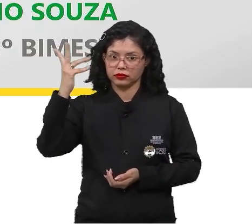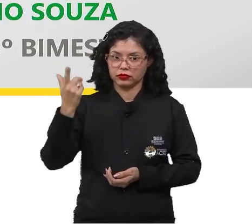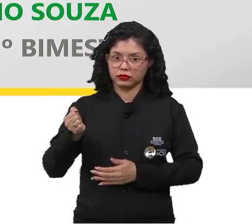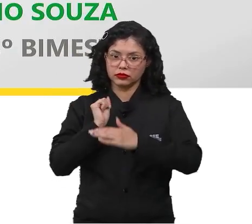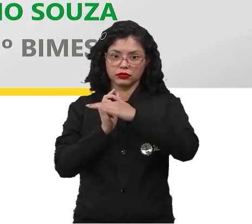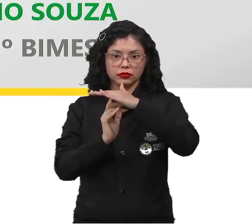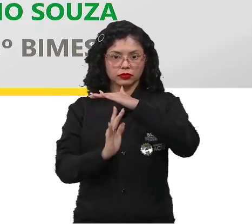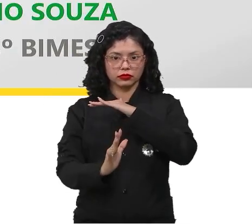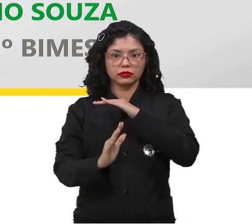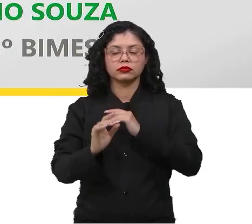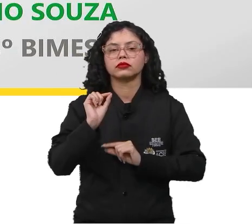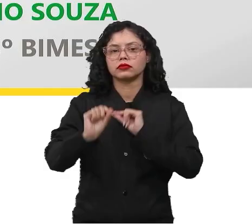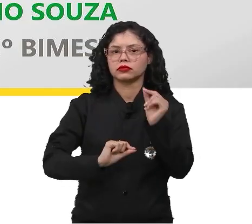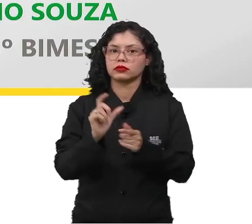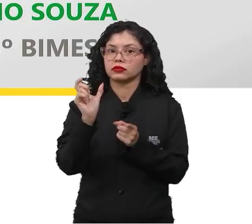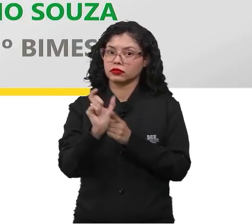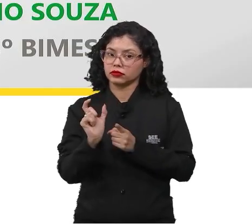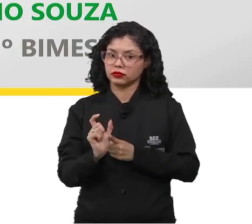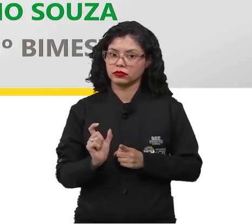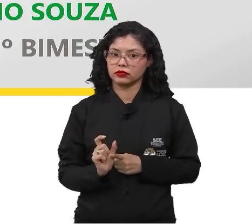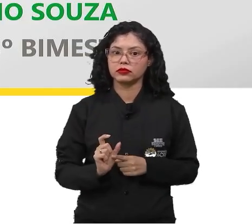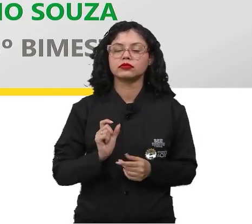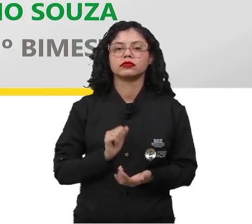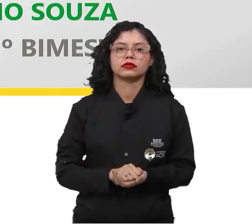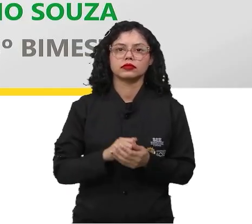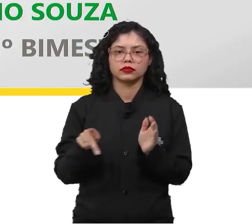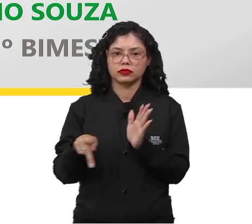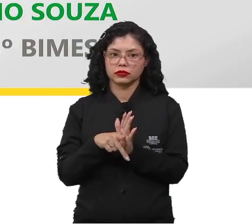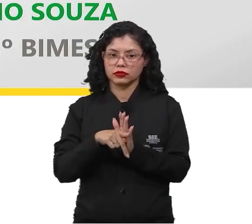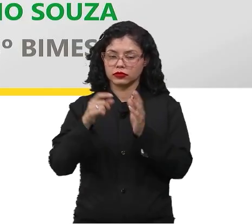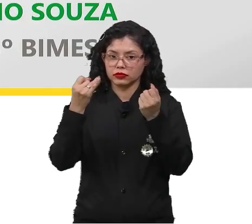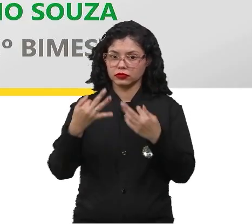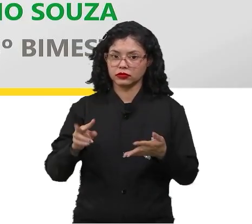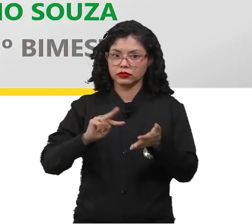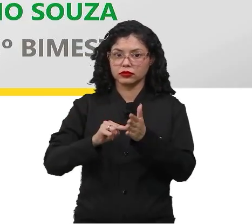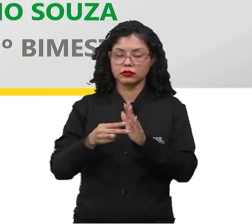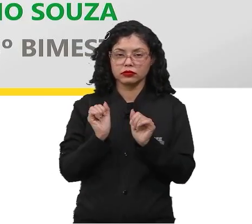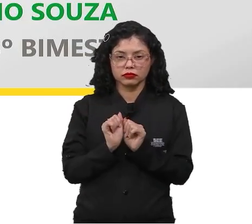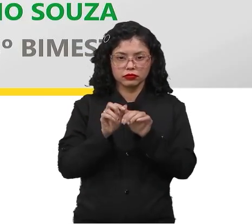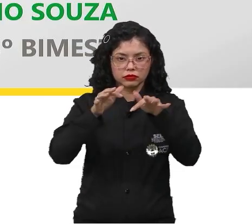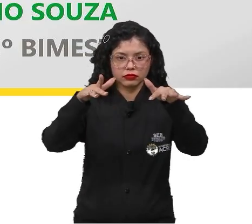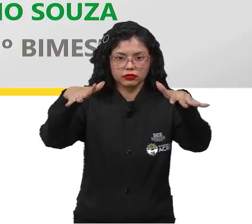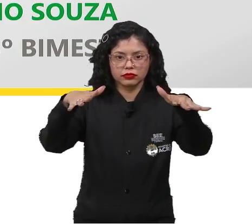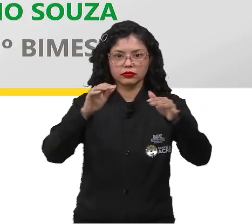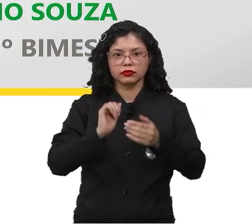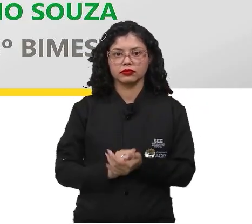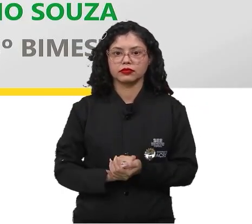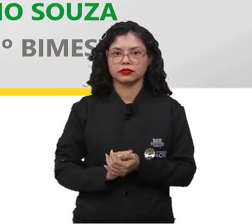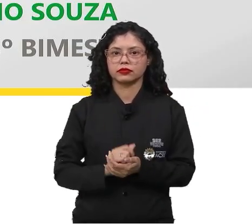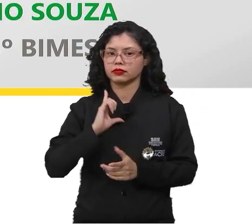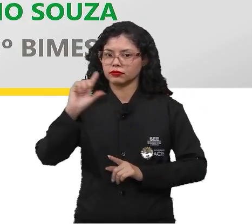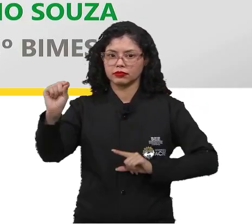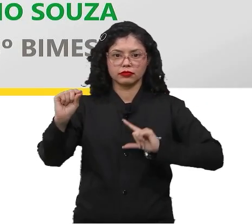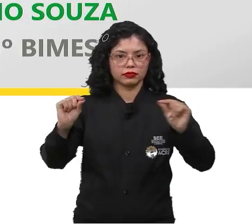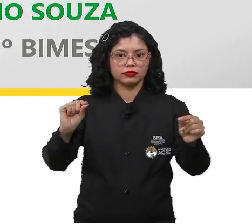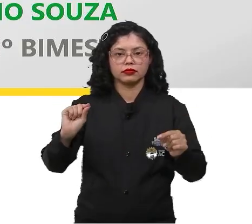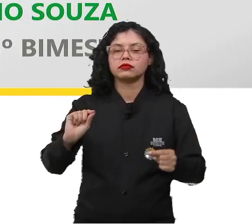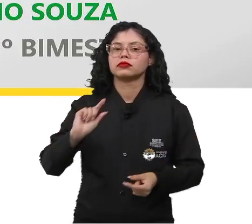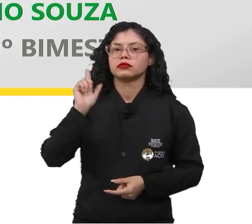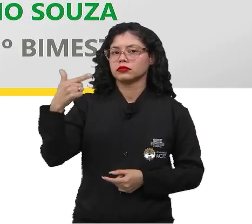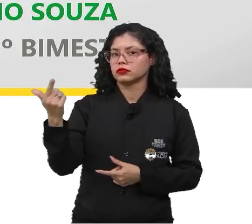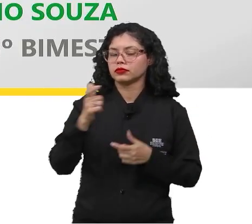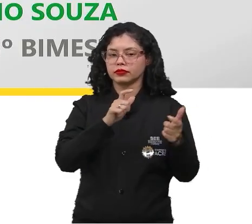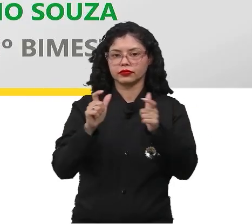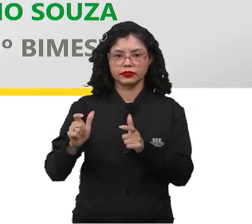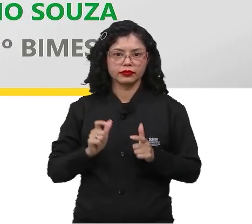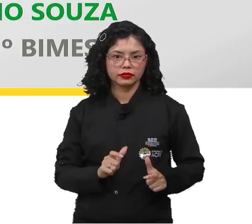africana. Diáspora é uma palavra que, por si só, significa dispersão, fuga, ir para